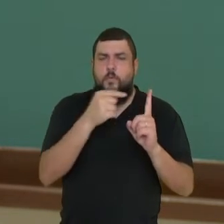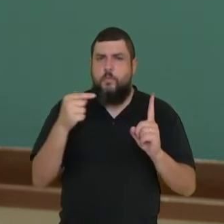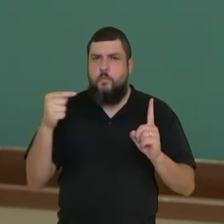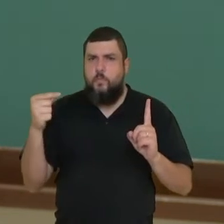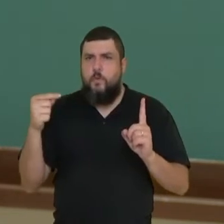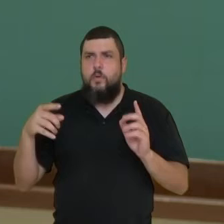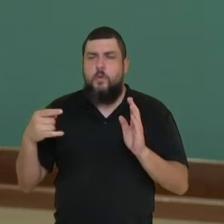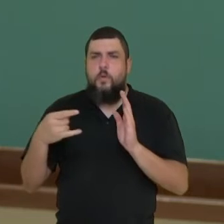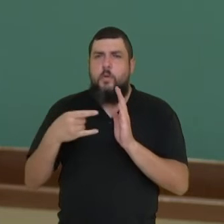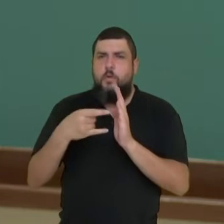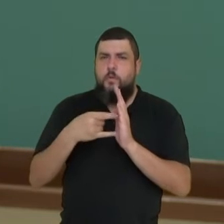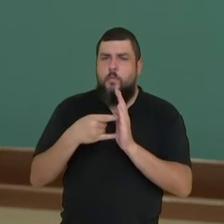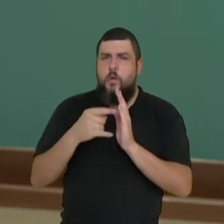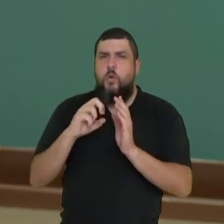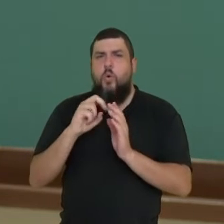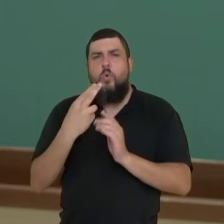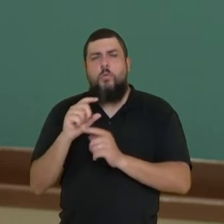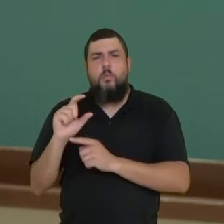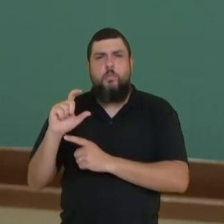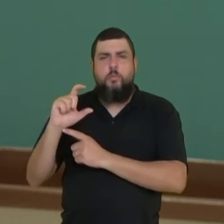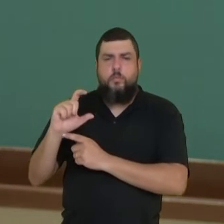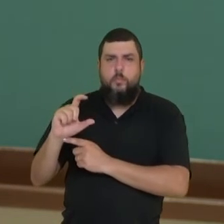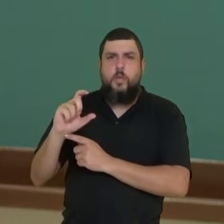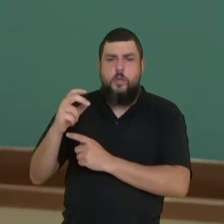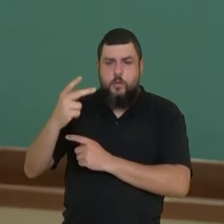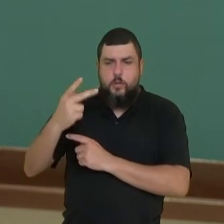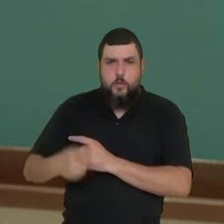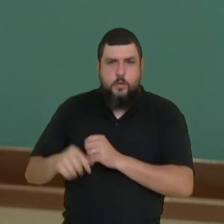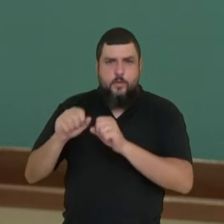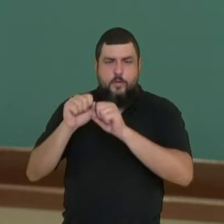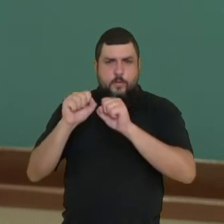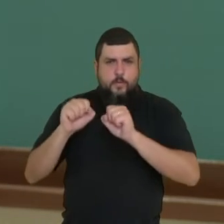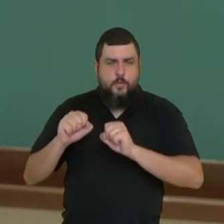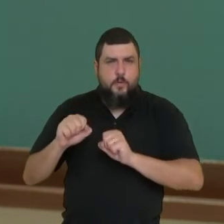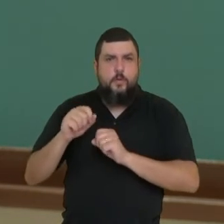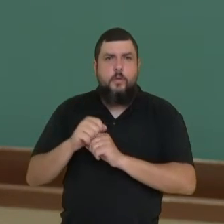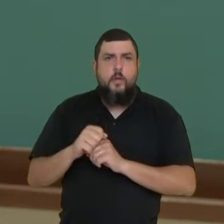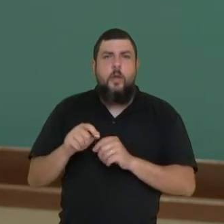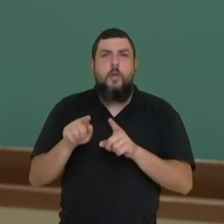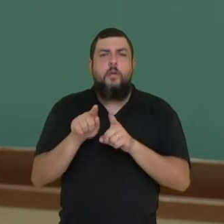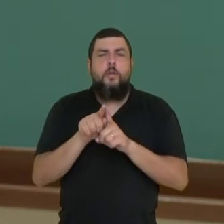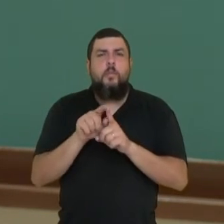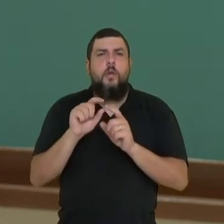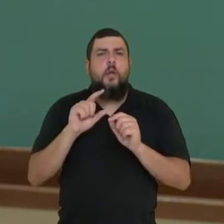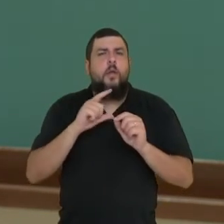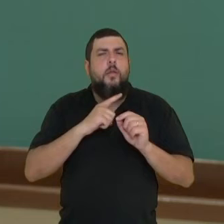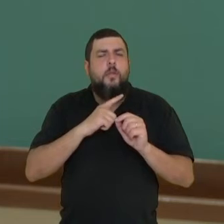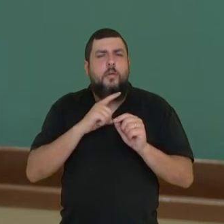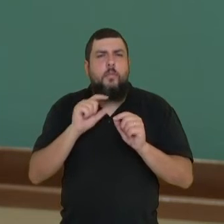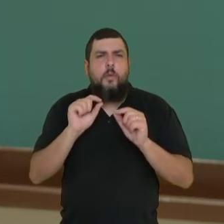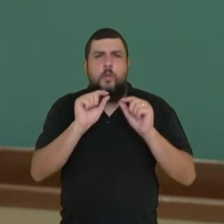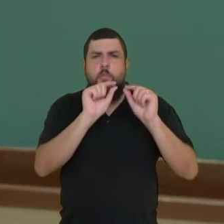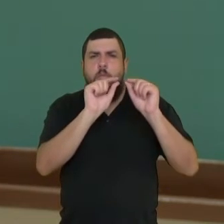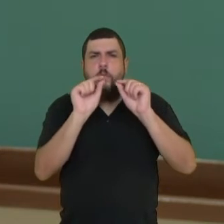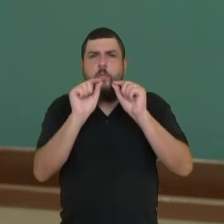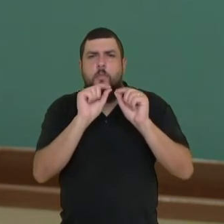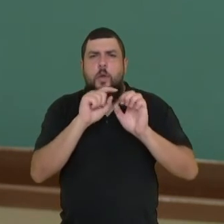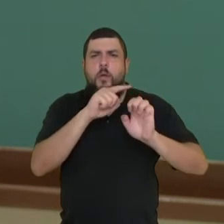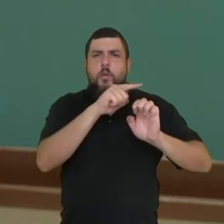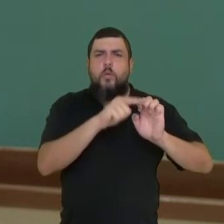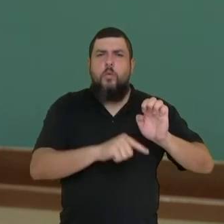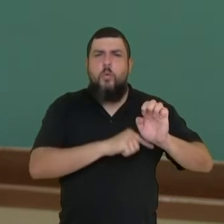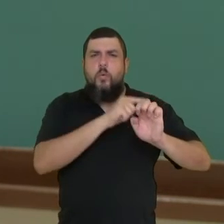a bateria ou pilha que forneceu a energia para o sistema da eletrólise e aqui a gente tem o sinalzinho do elétron que está passando então